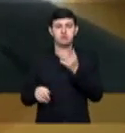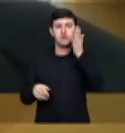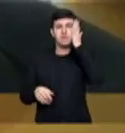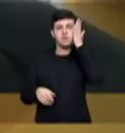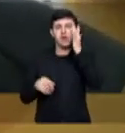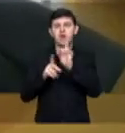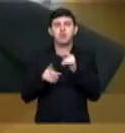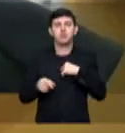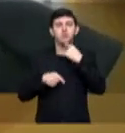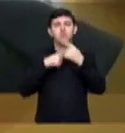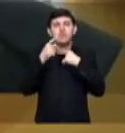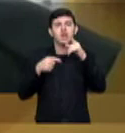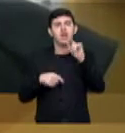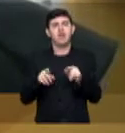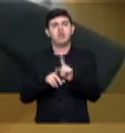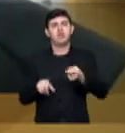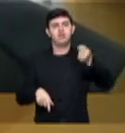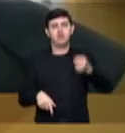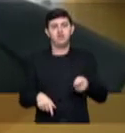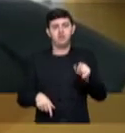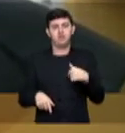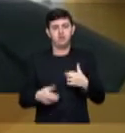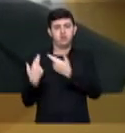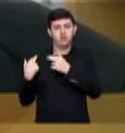da sociedade está